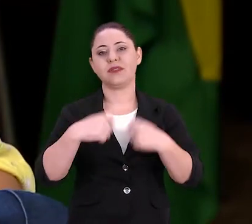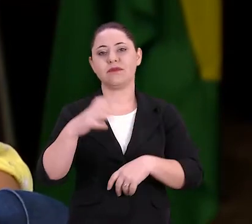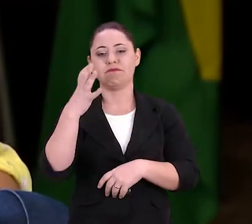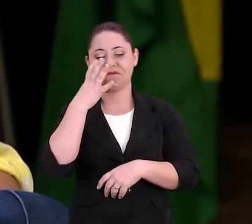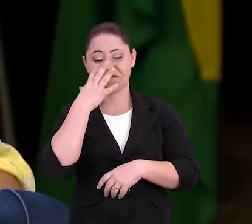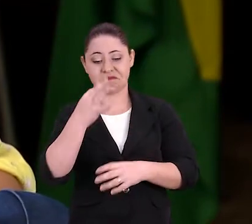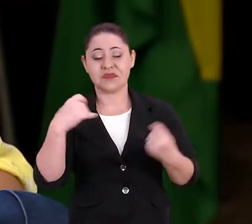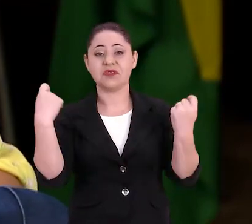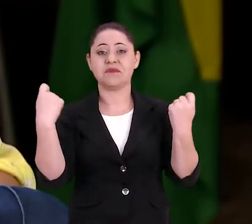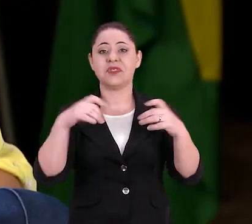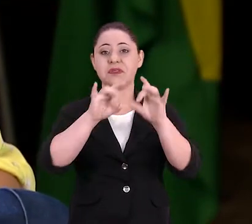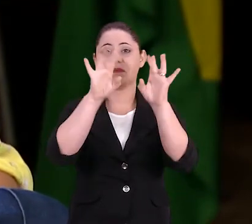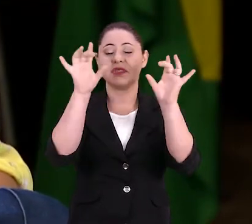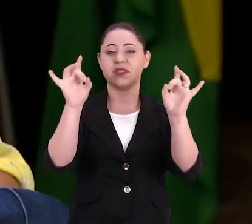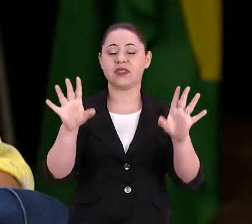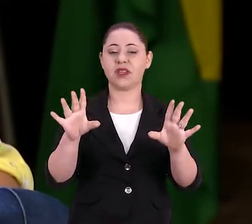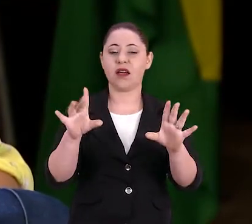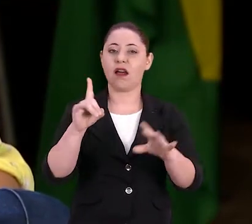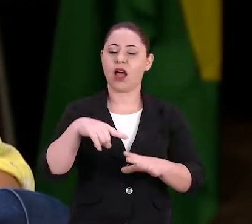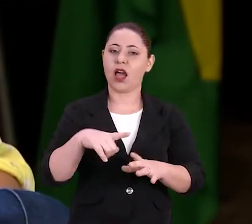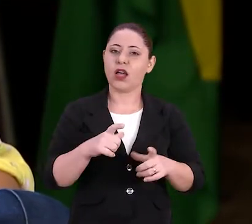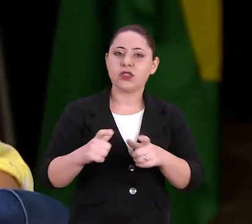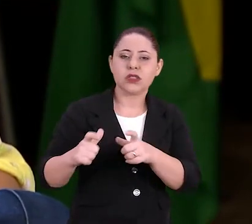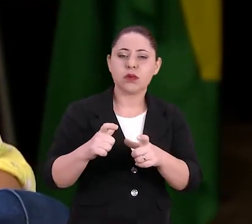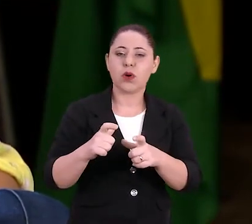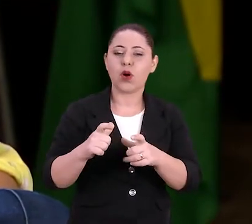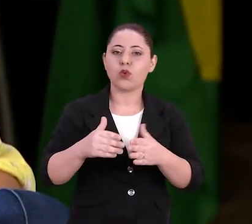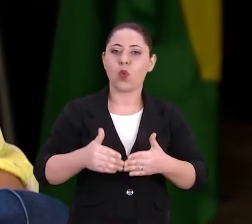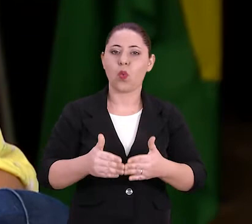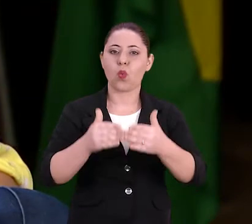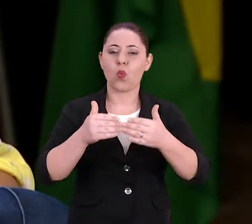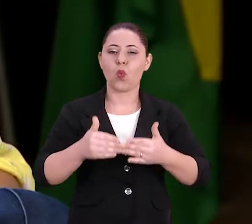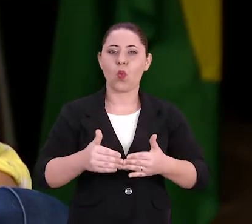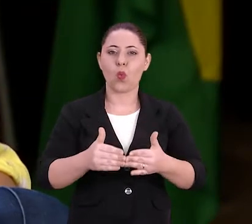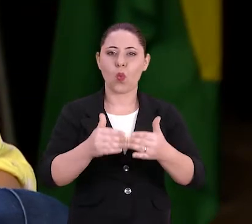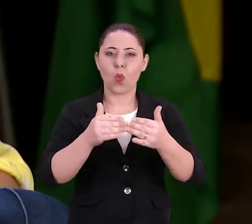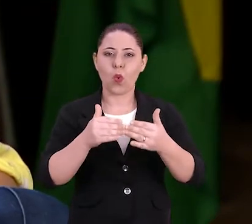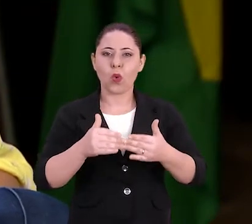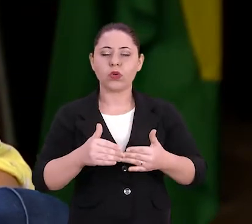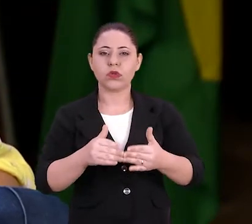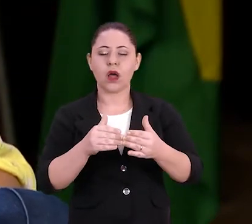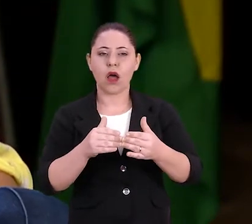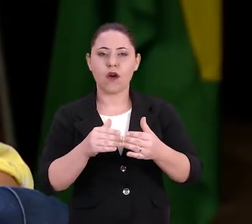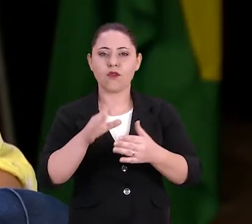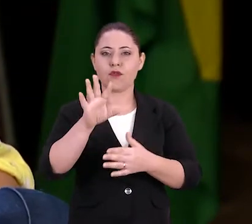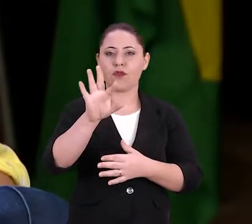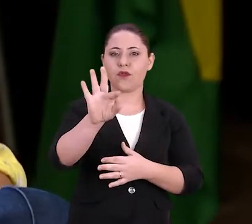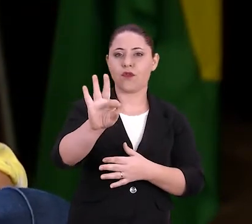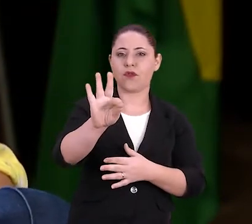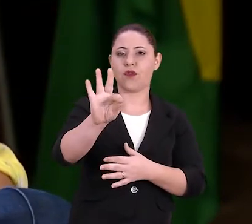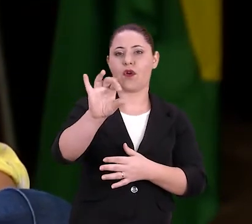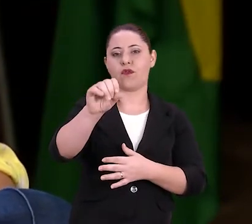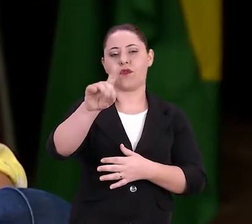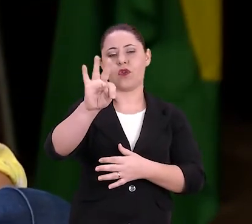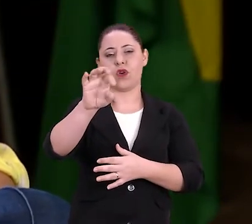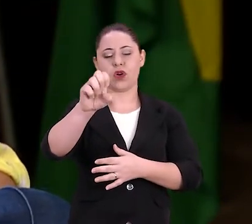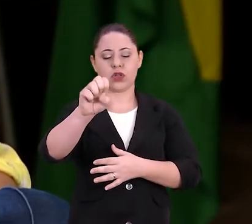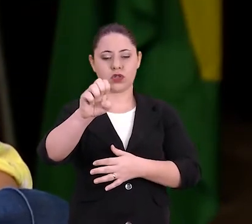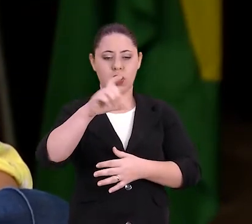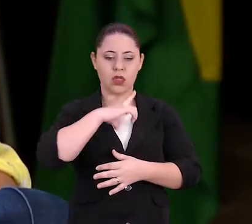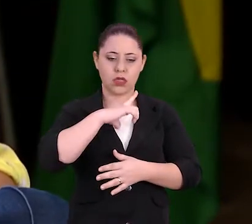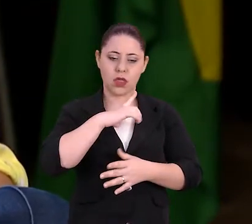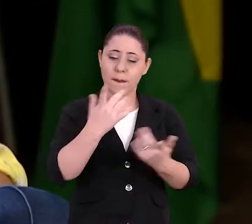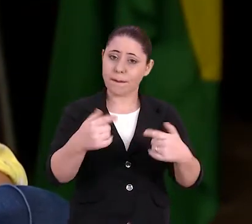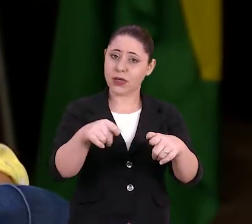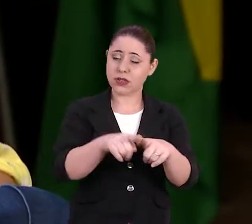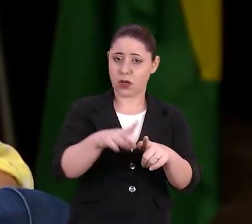uma atenção especial. É uma seção eleitoral de Corumbá, que fica em Forte Coimbra, né? E aí tem as parcerias com